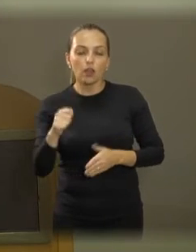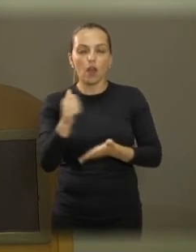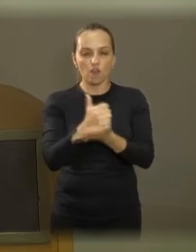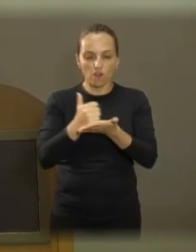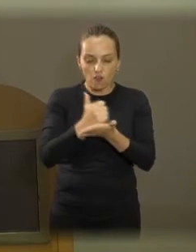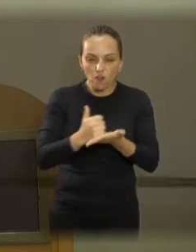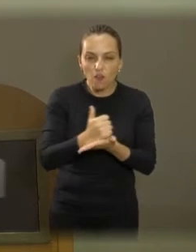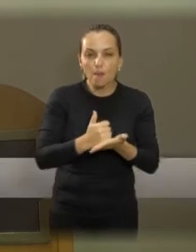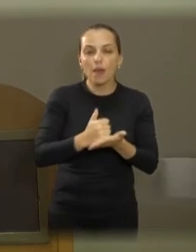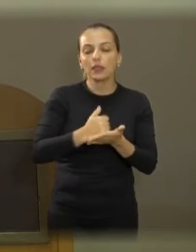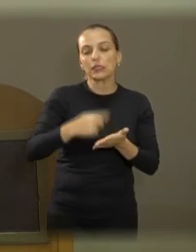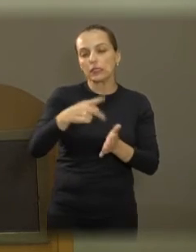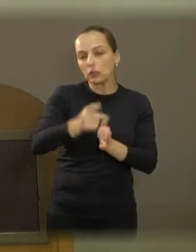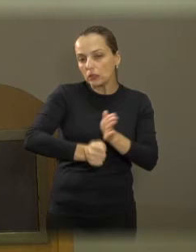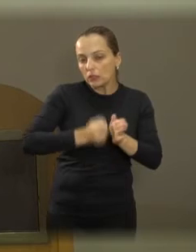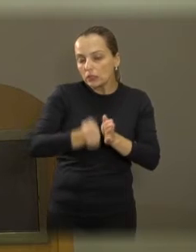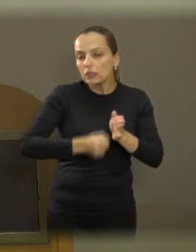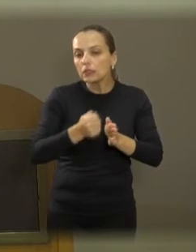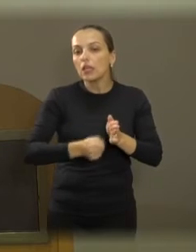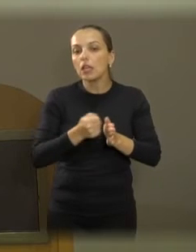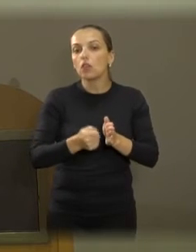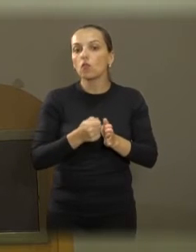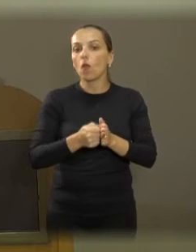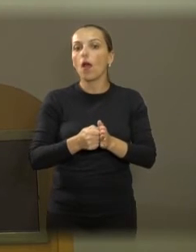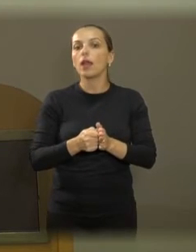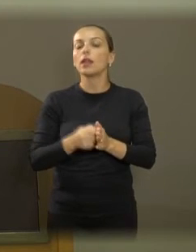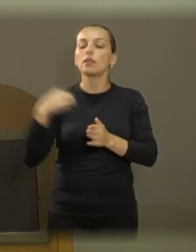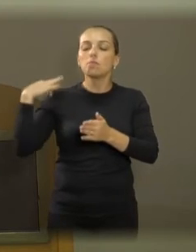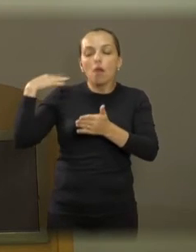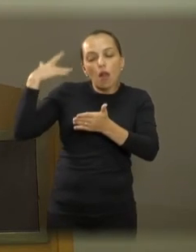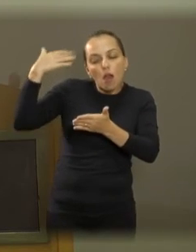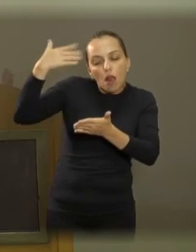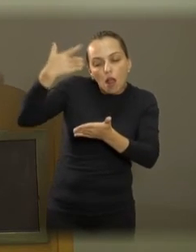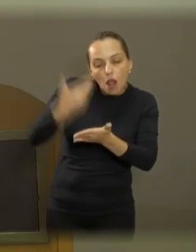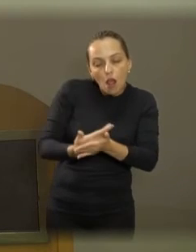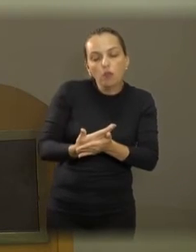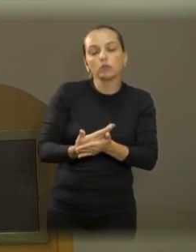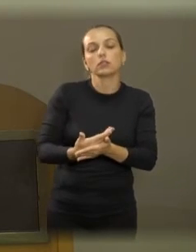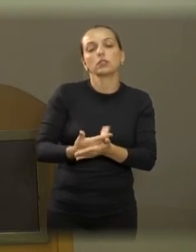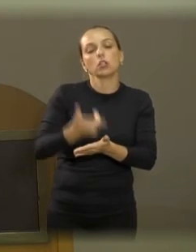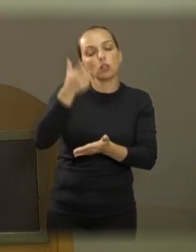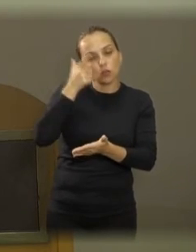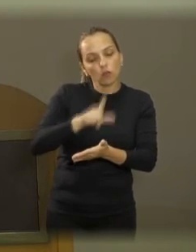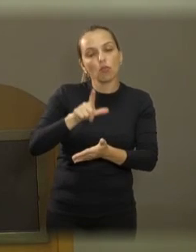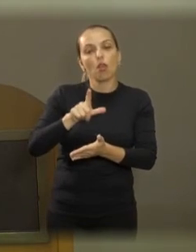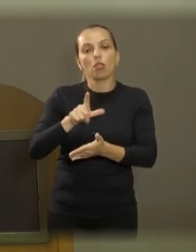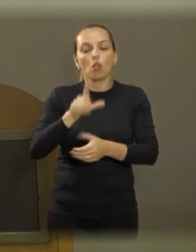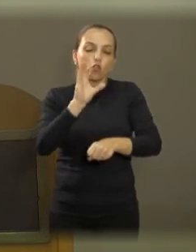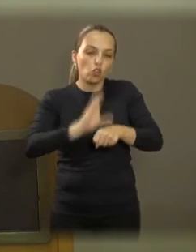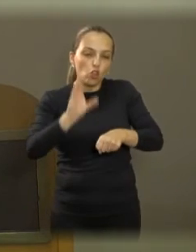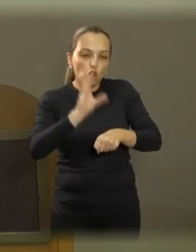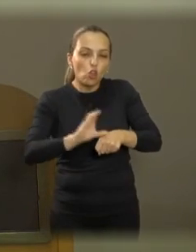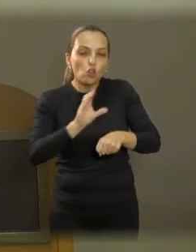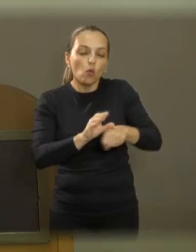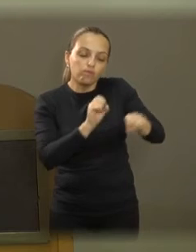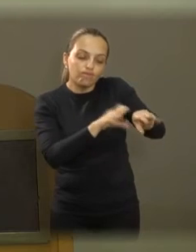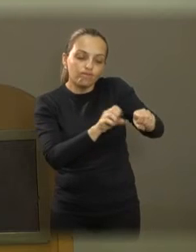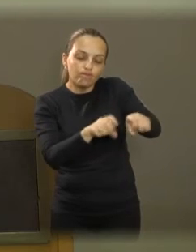hoje, né, e que tanta capacitação e ensinamentos trouxe aos farmacêuticos de Araraquara e